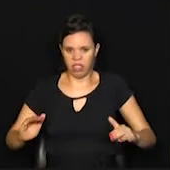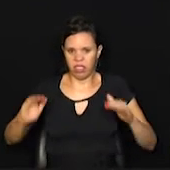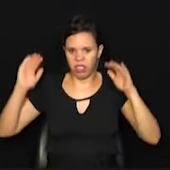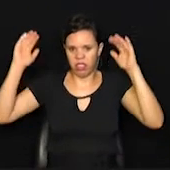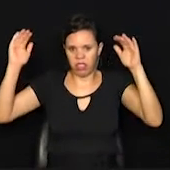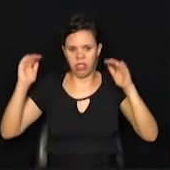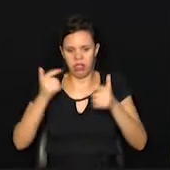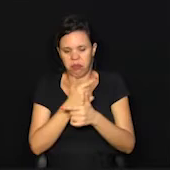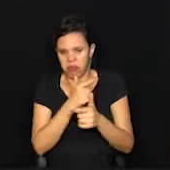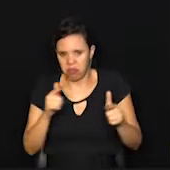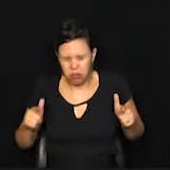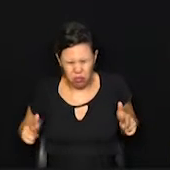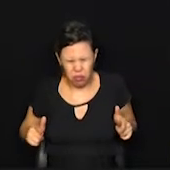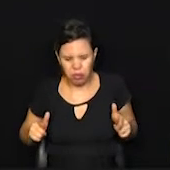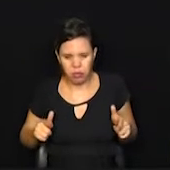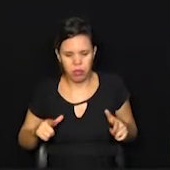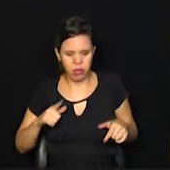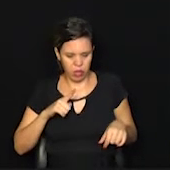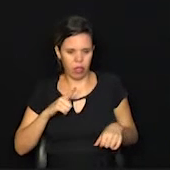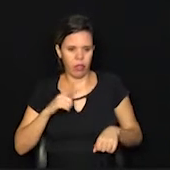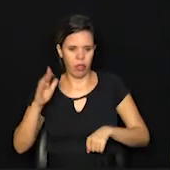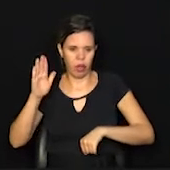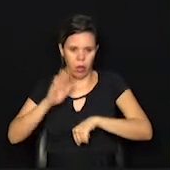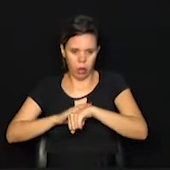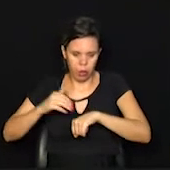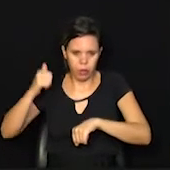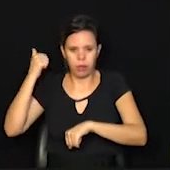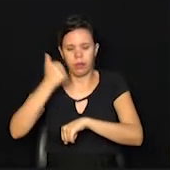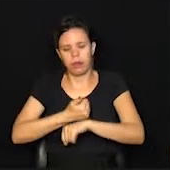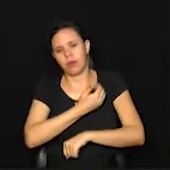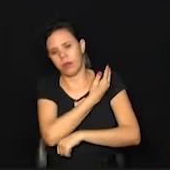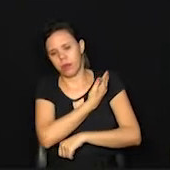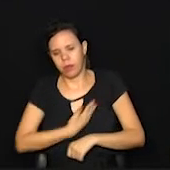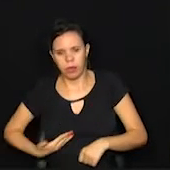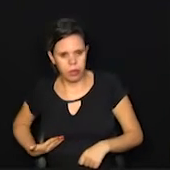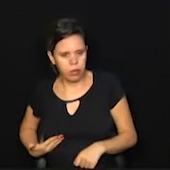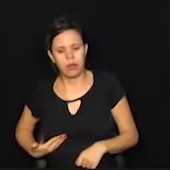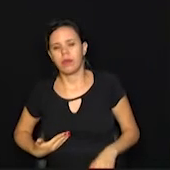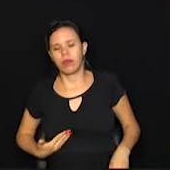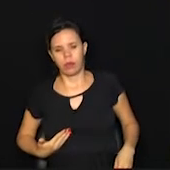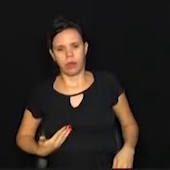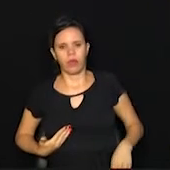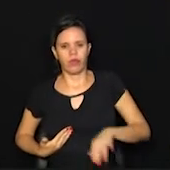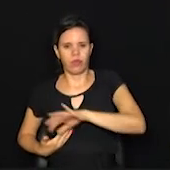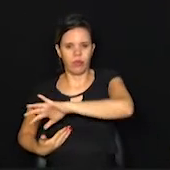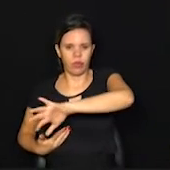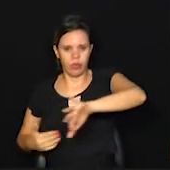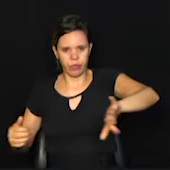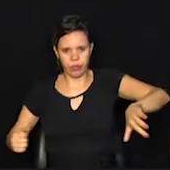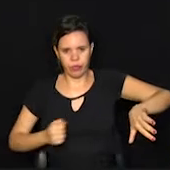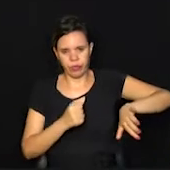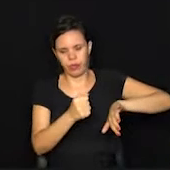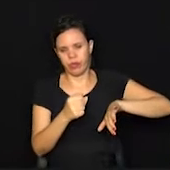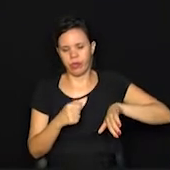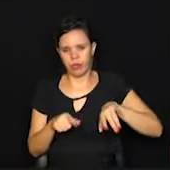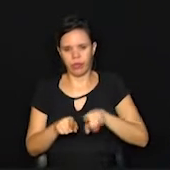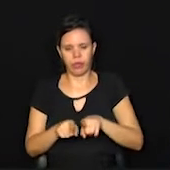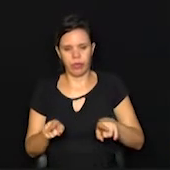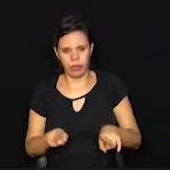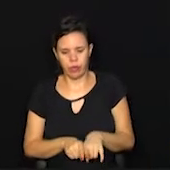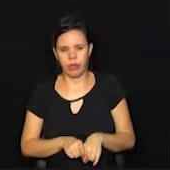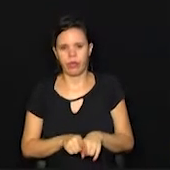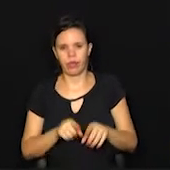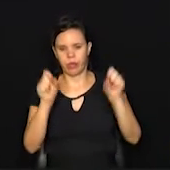poder não houve nenhuma houve um golpe de estado né Igual pedir estado um pedaço do estado brasileiro as forças armadas